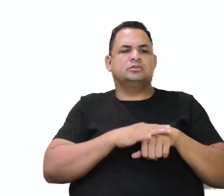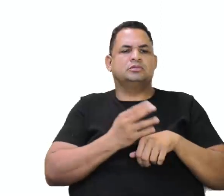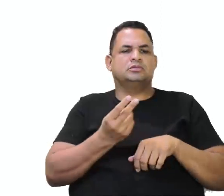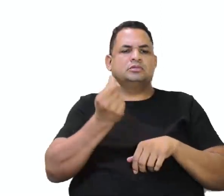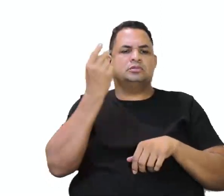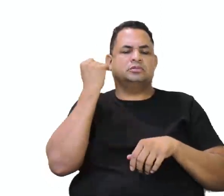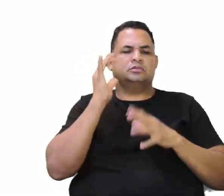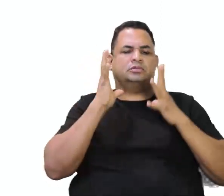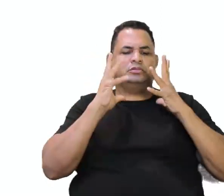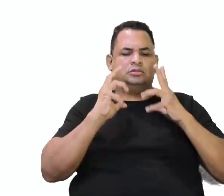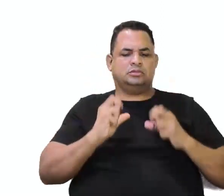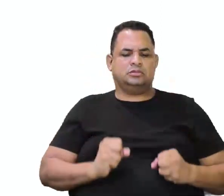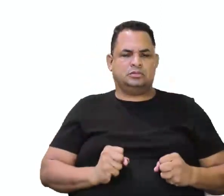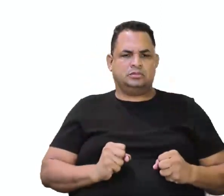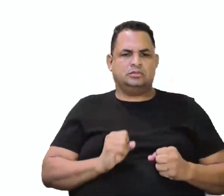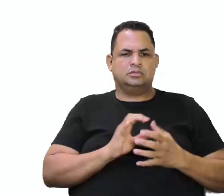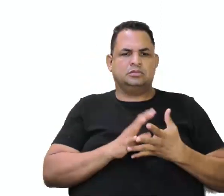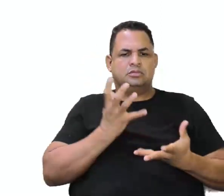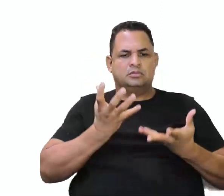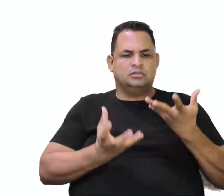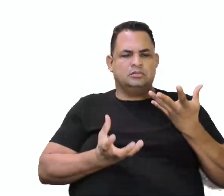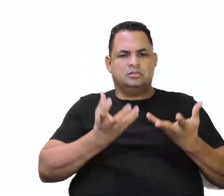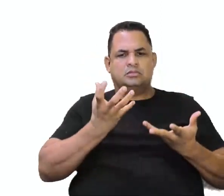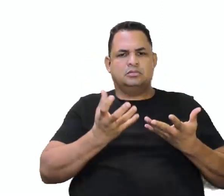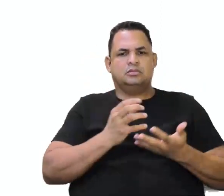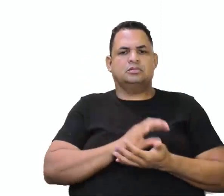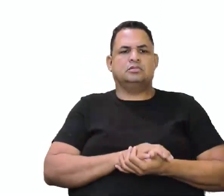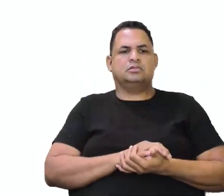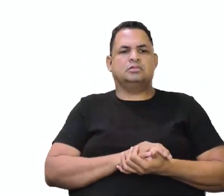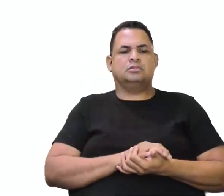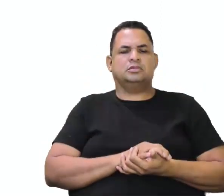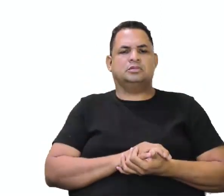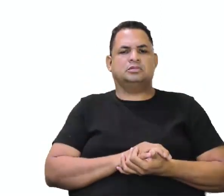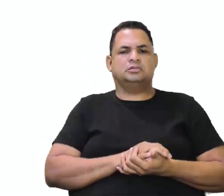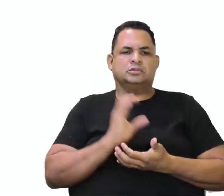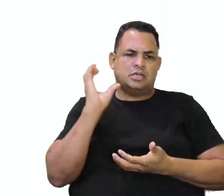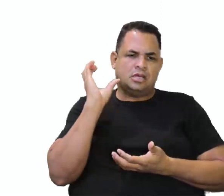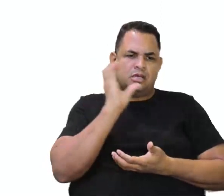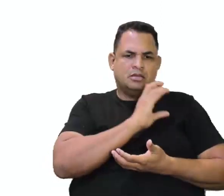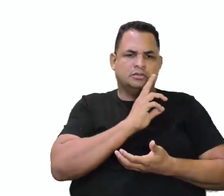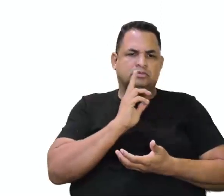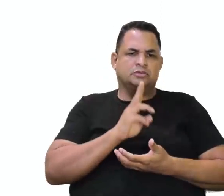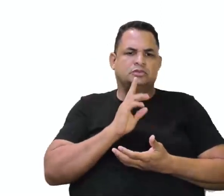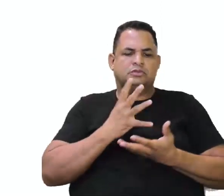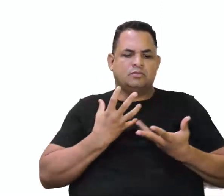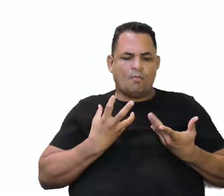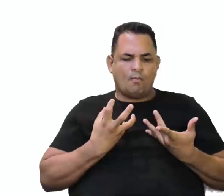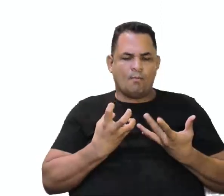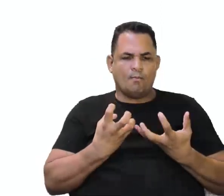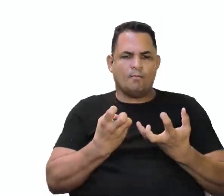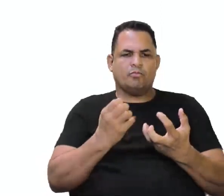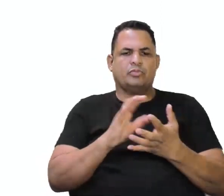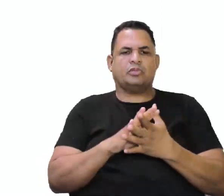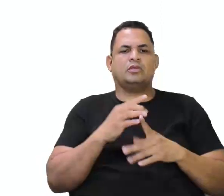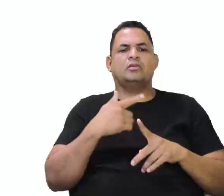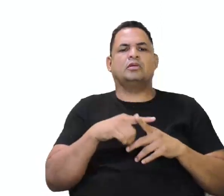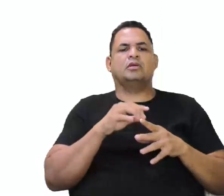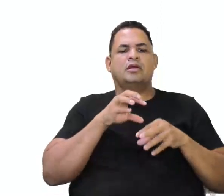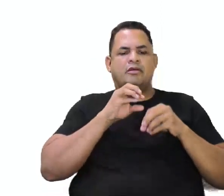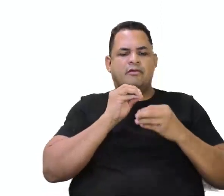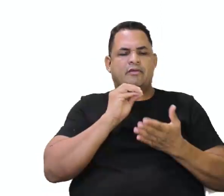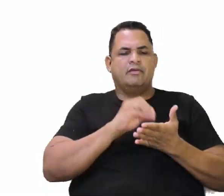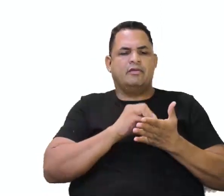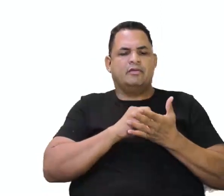é a limpeza pela forma de queima, tá? A aceleração do processo de desertificação devido à falta da